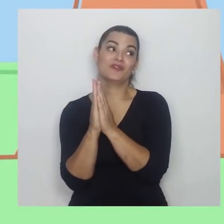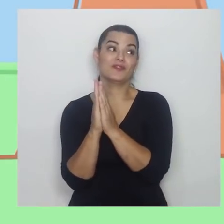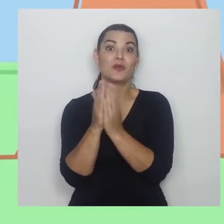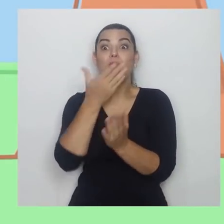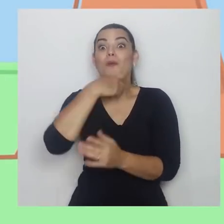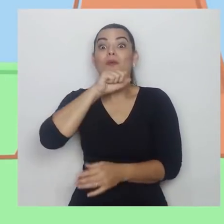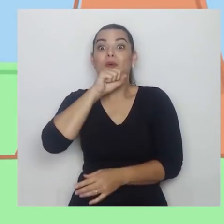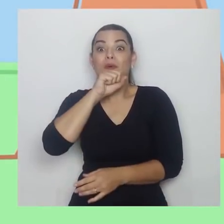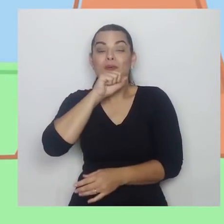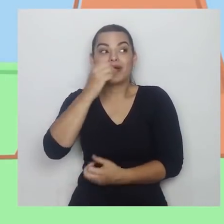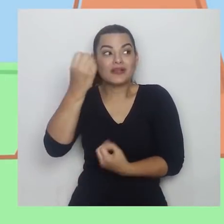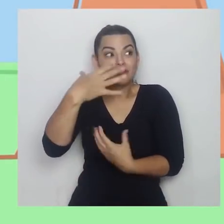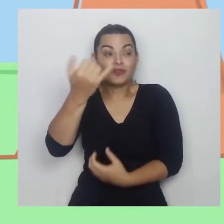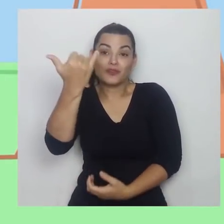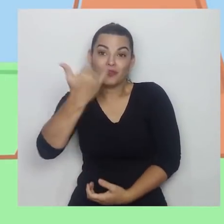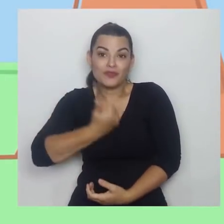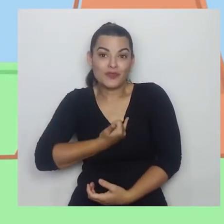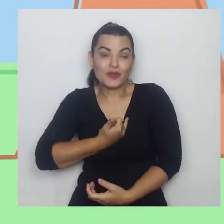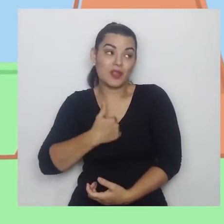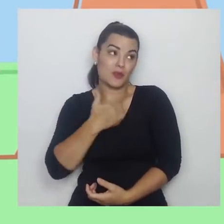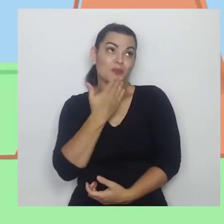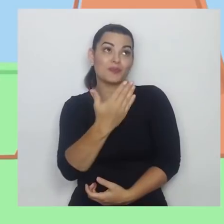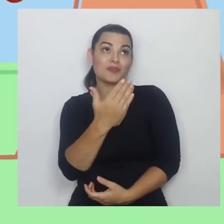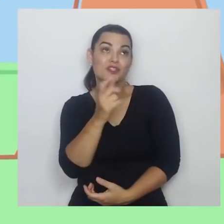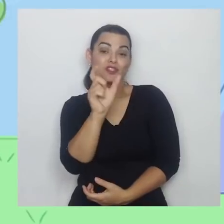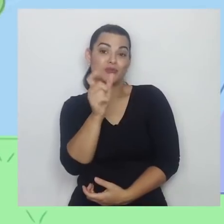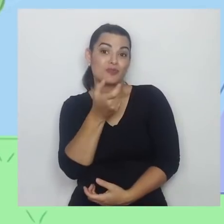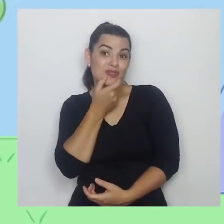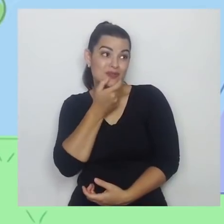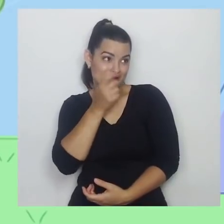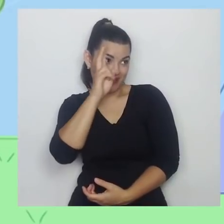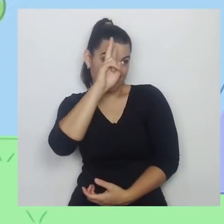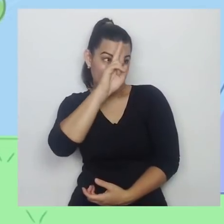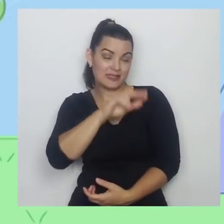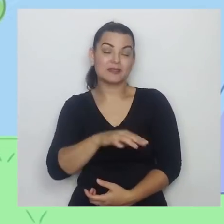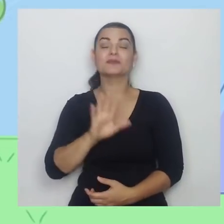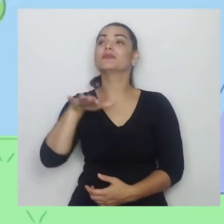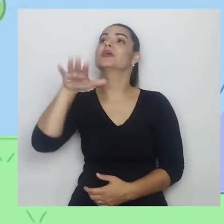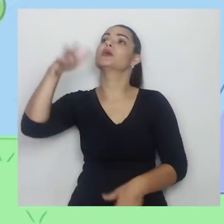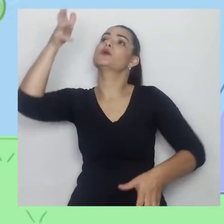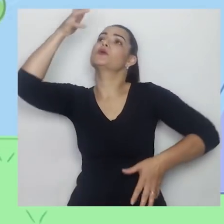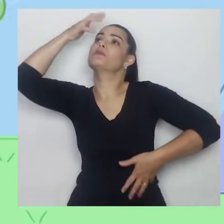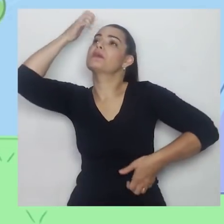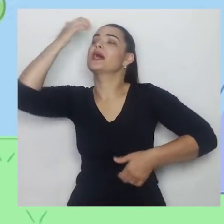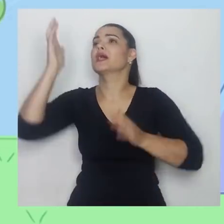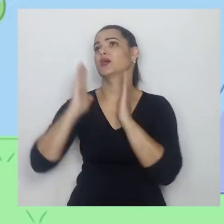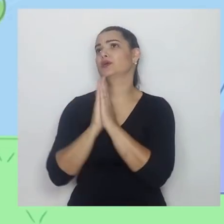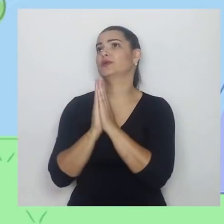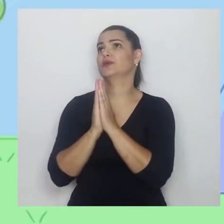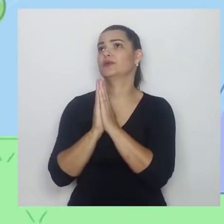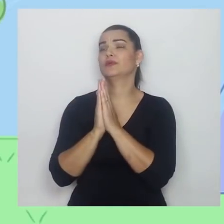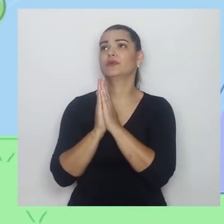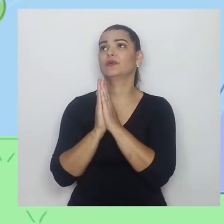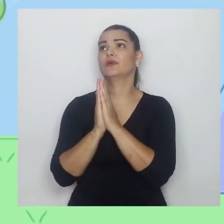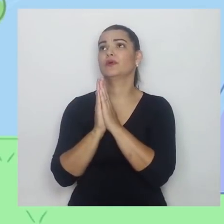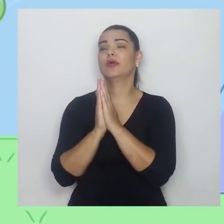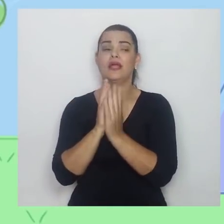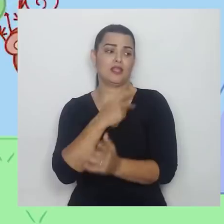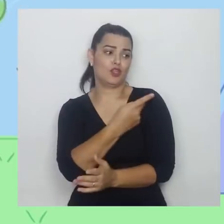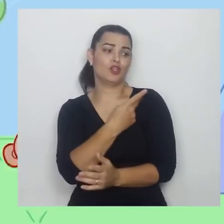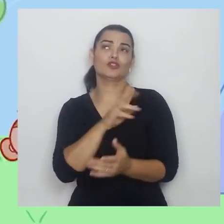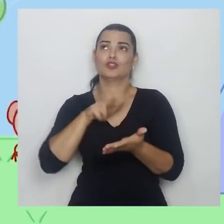mandou dizer quando eu pedi um biscoito pra ele. Legal! Por favor, macaquinho, deixa a gente pular